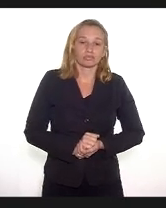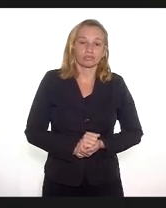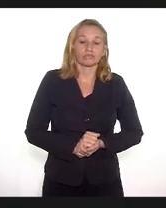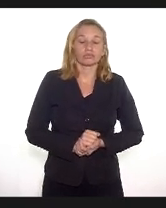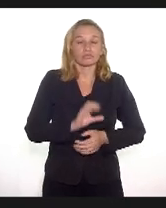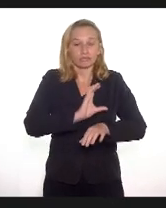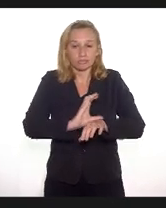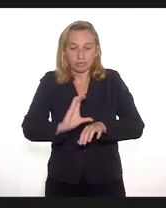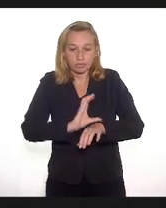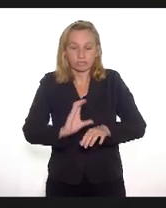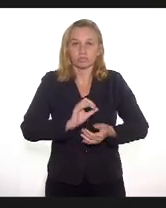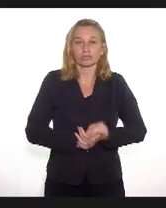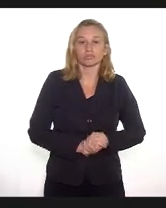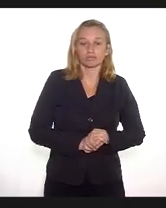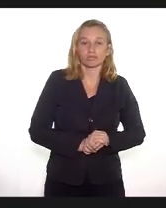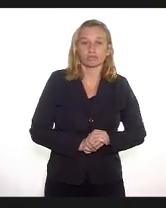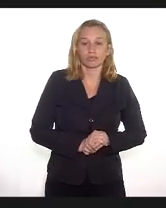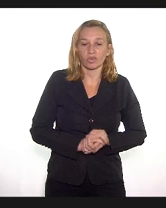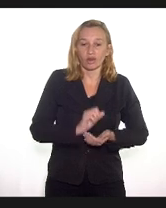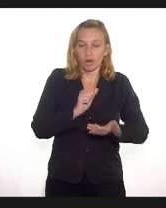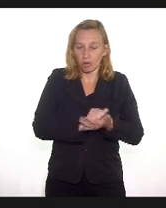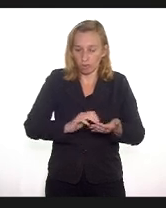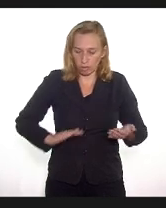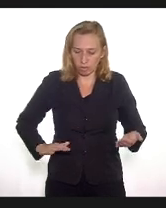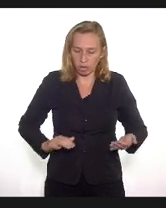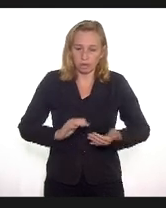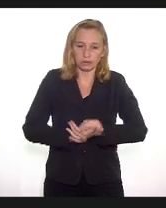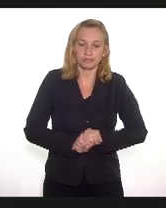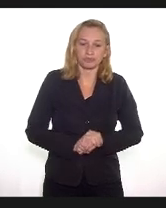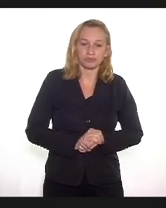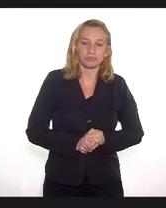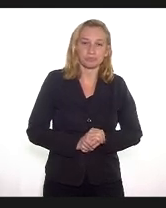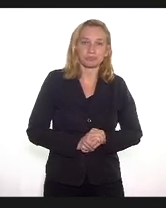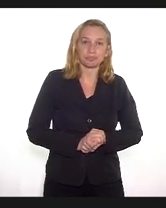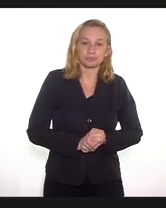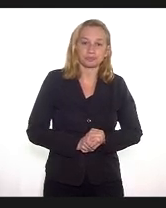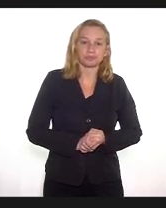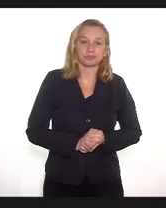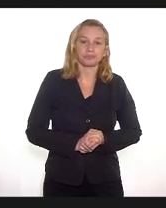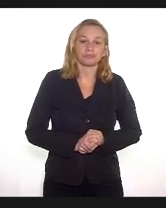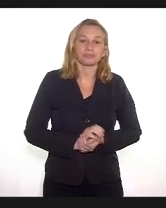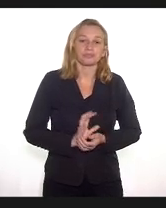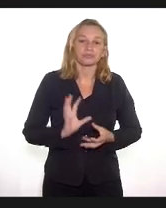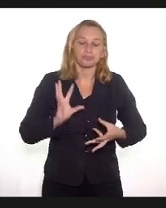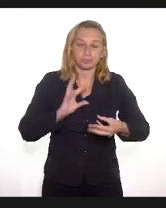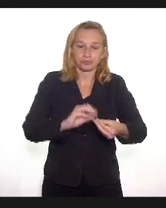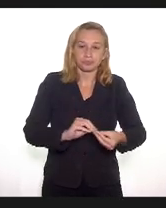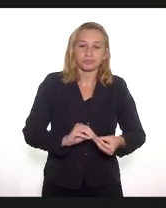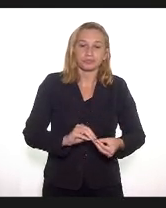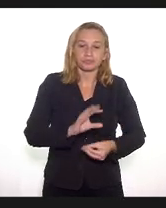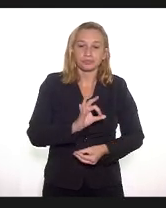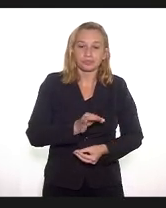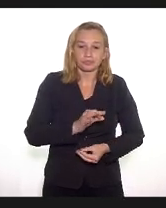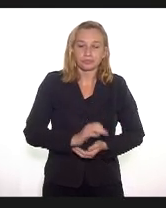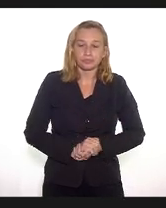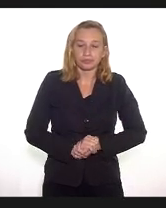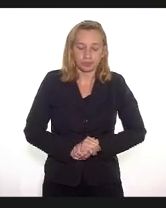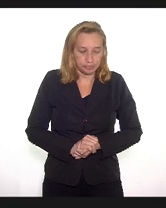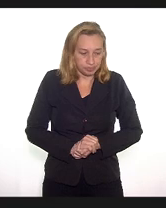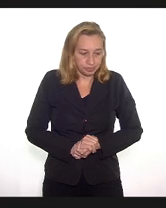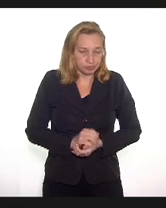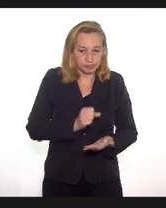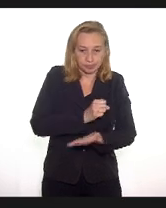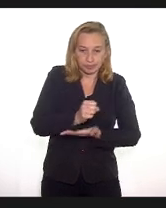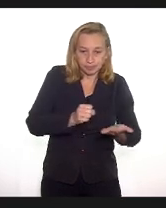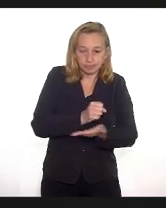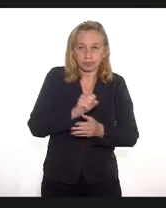cursos estrito senso, sejam por atividades extensionistas, sejam por ações que incorporam, inclusive, níveis